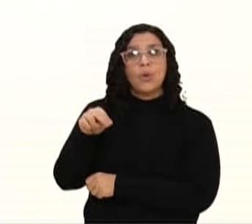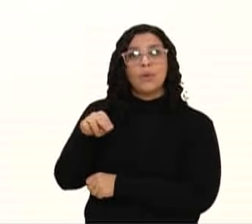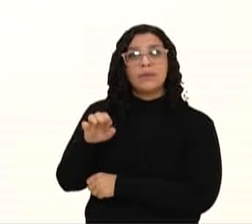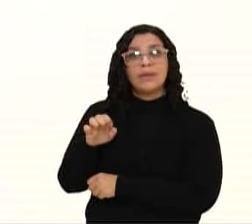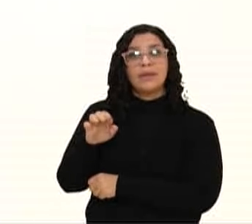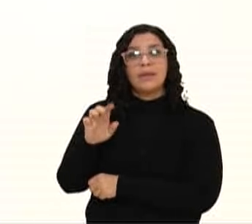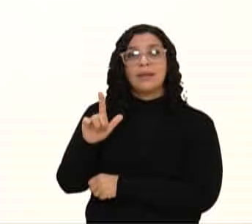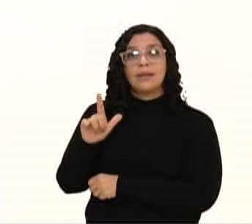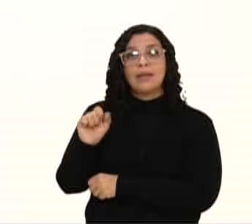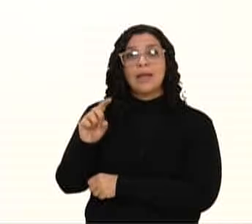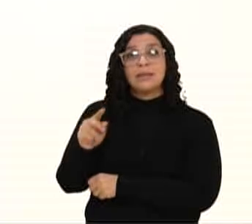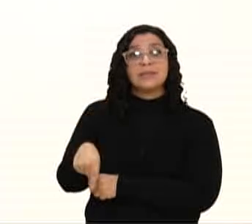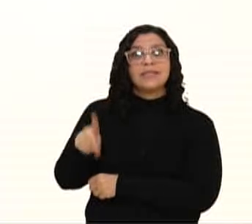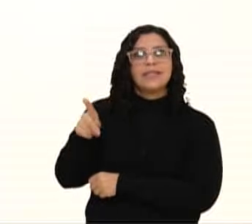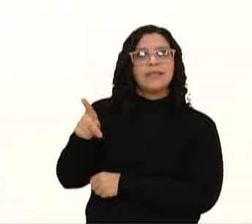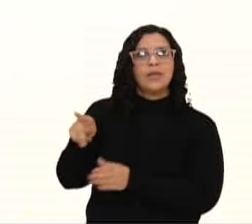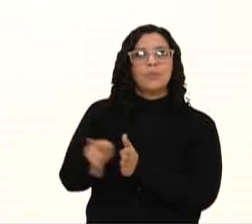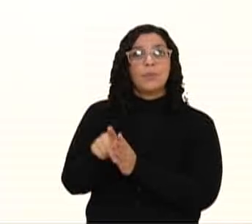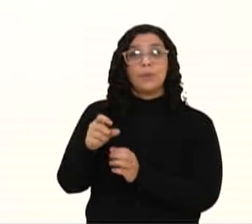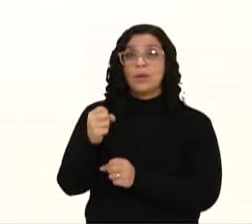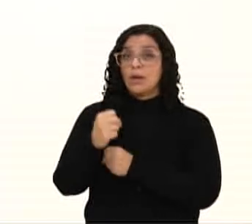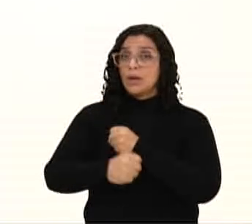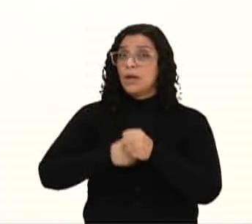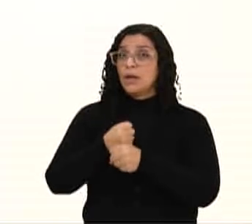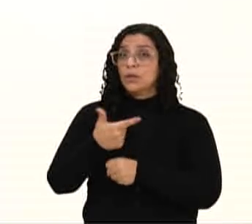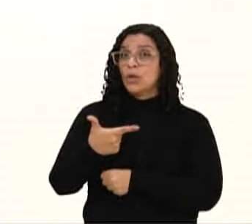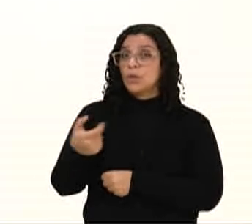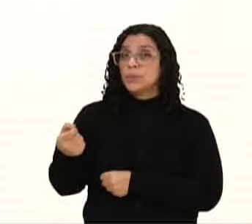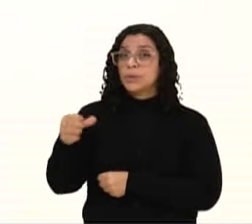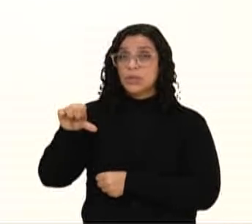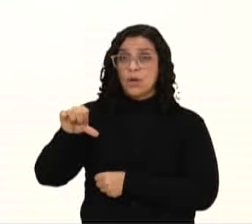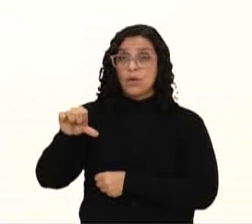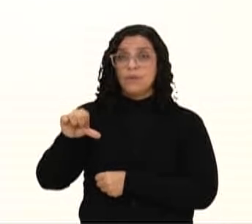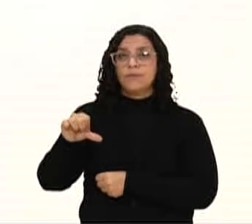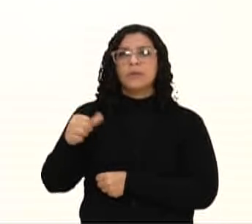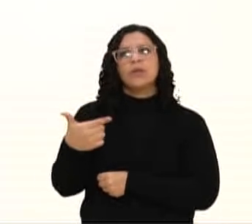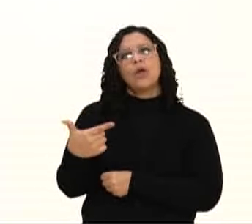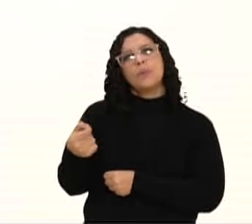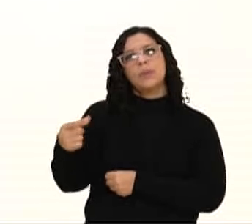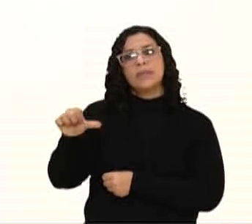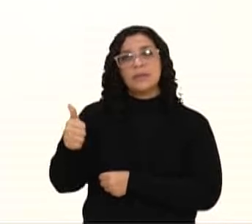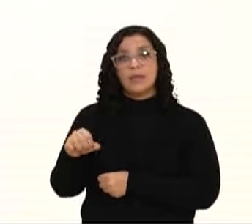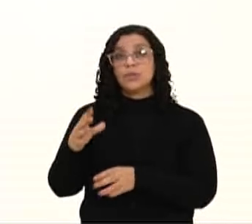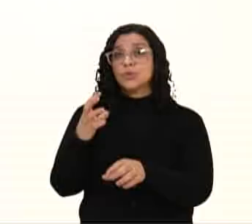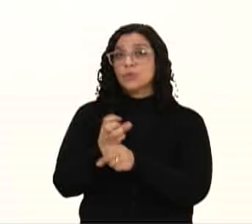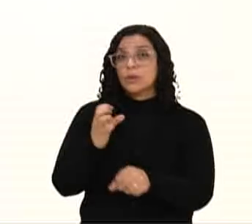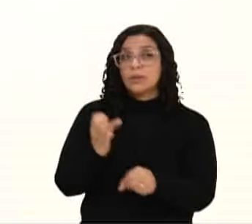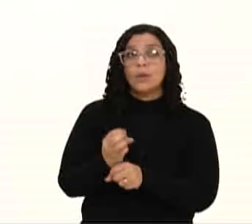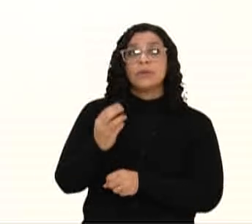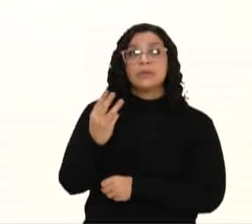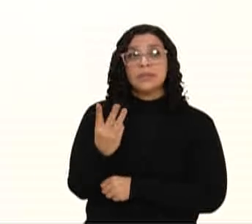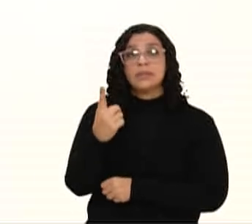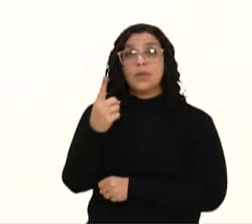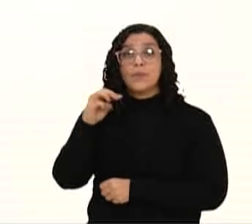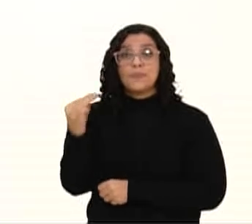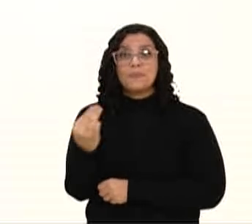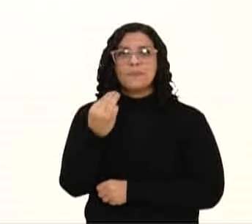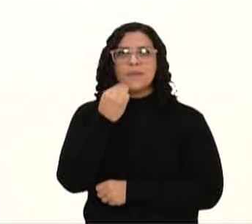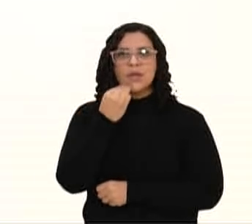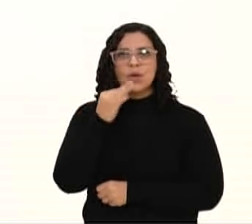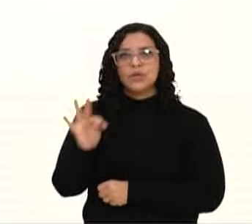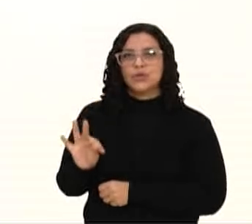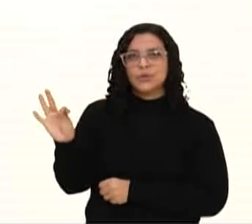Então, o que nós vamos ter? Um exemplo ali de 2009, né, dos censos lá, 2009, 2010. totalizou 31 milhões